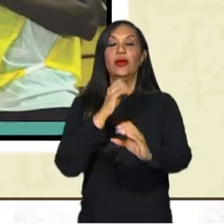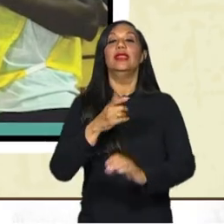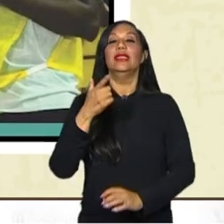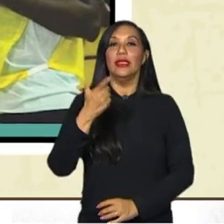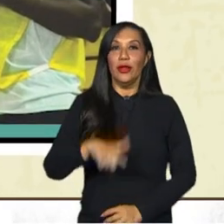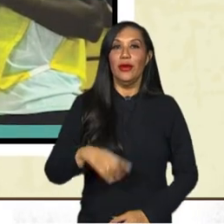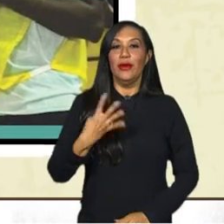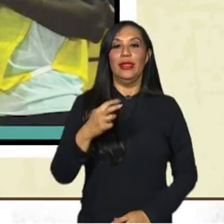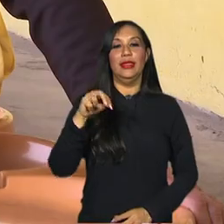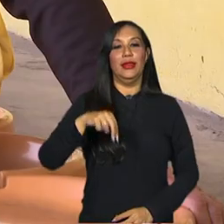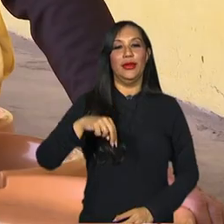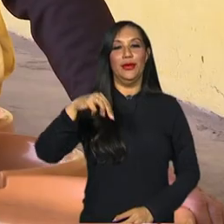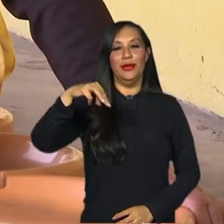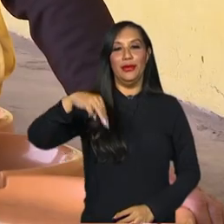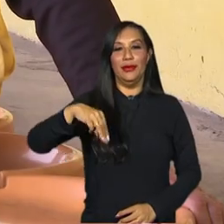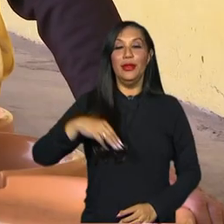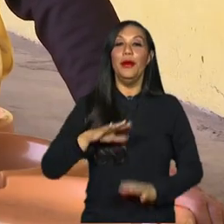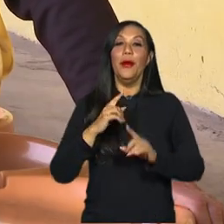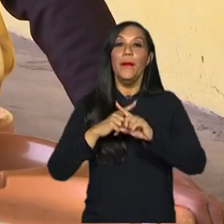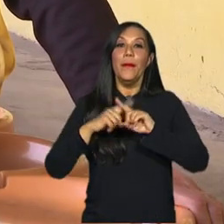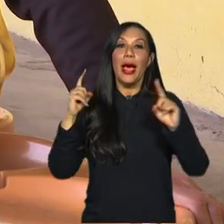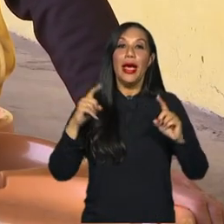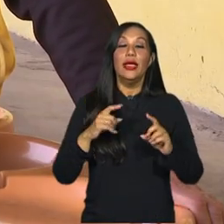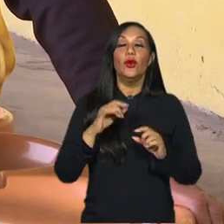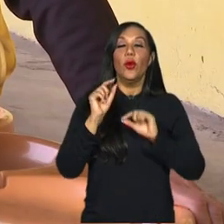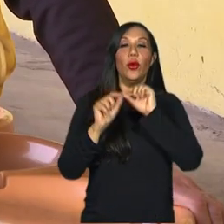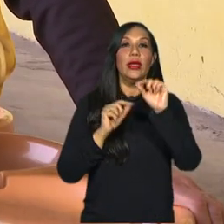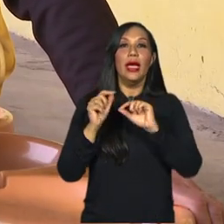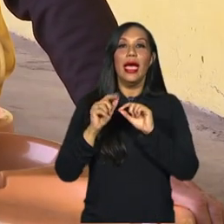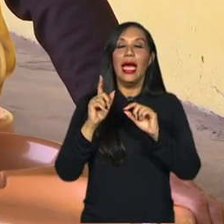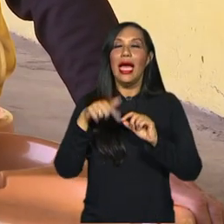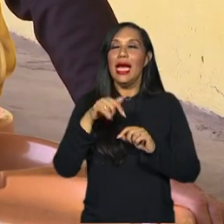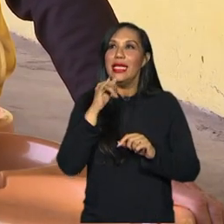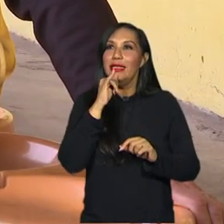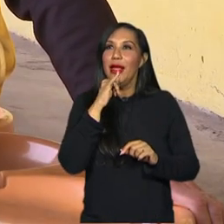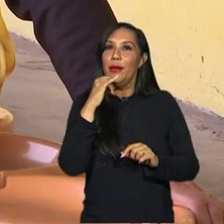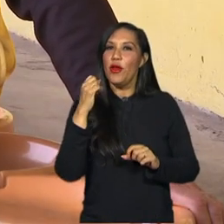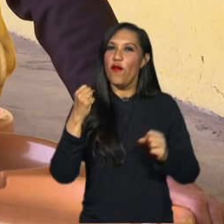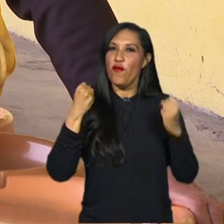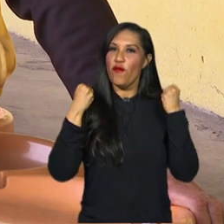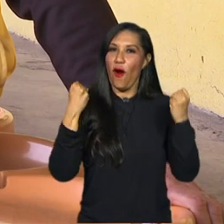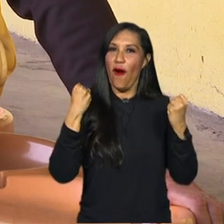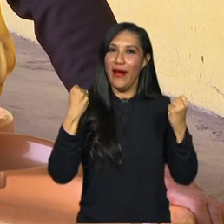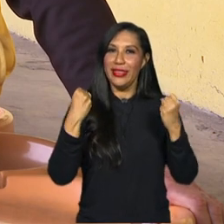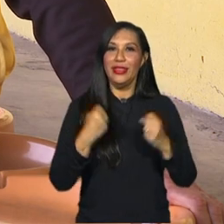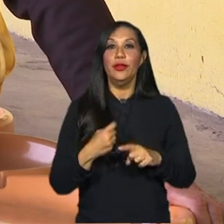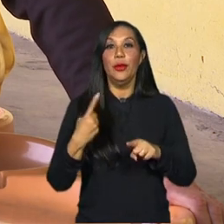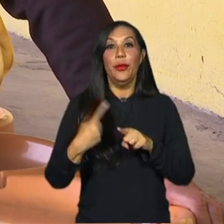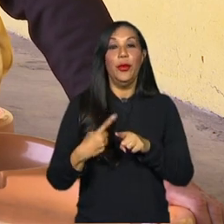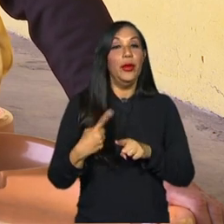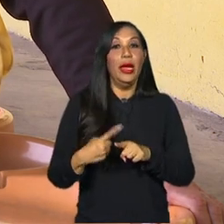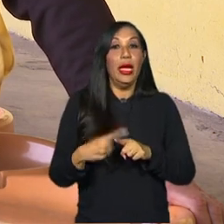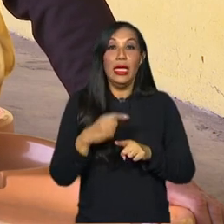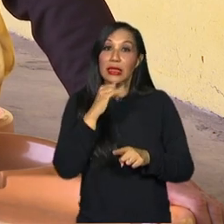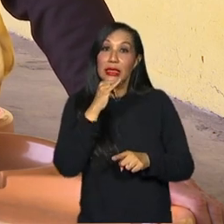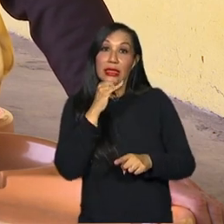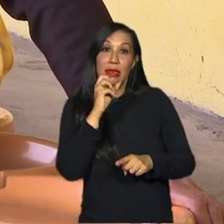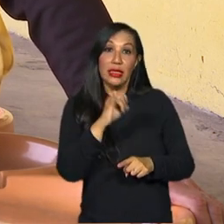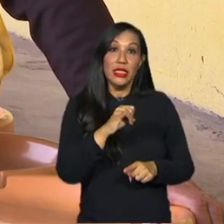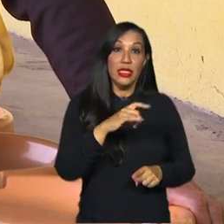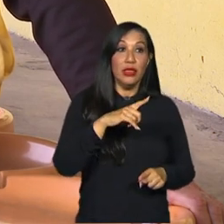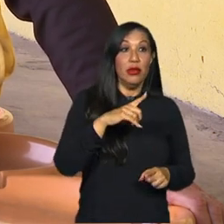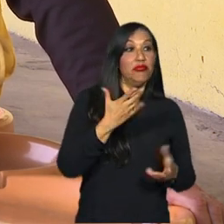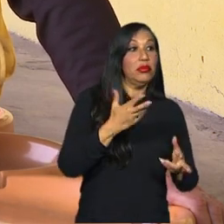mais 45. Mas a charanga, ela tem uma participação muito forte. Porque independente do que tiver